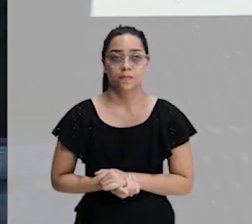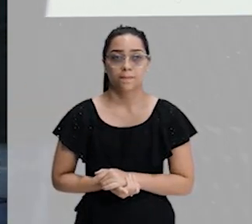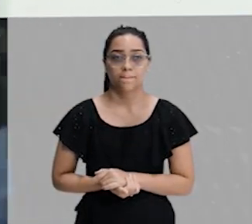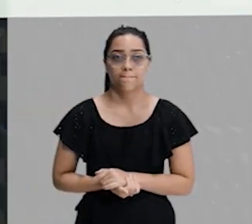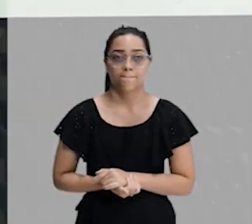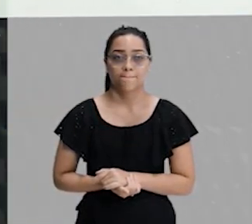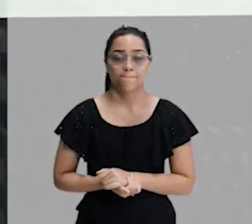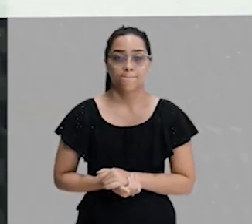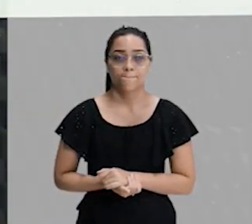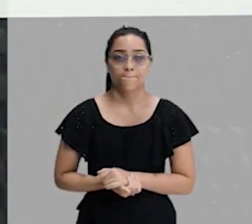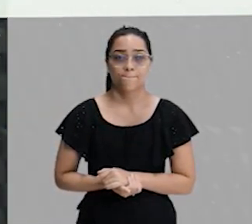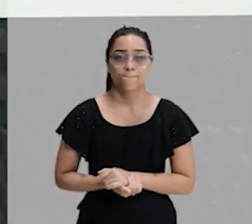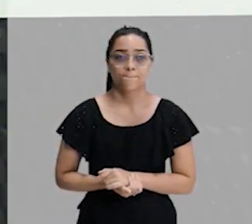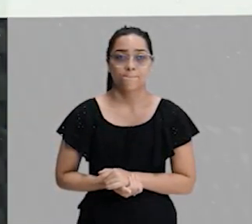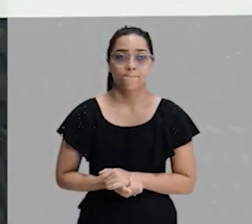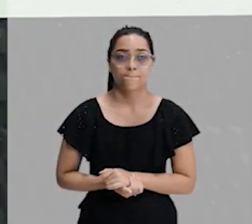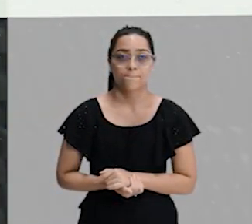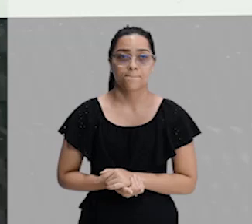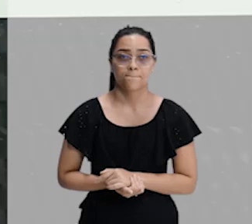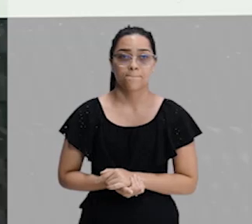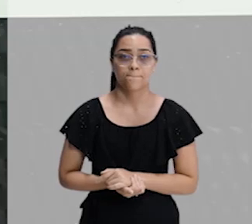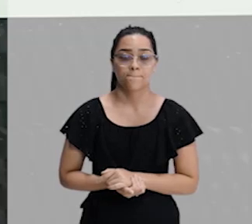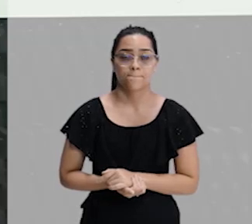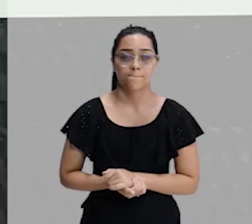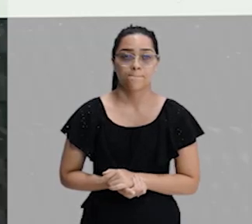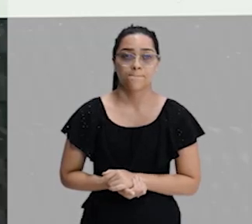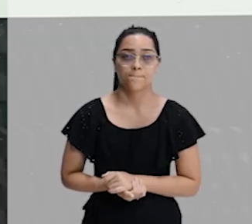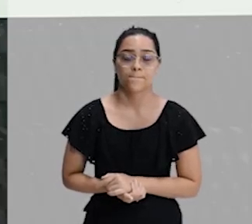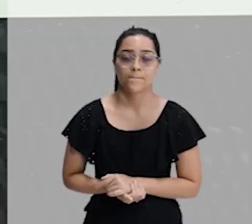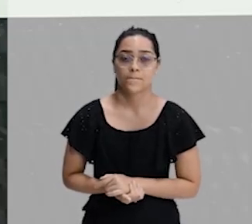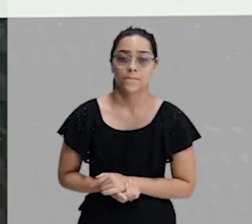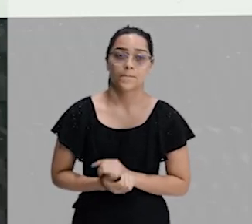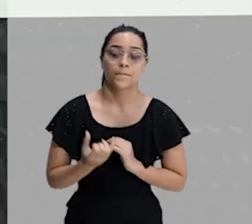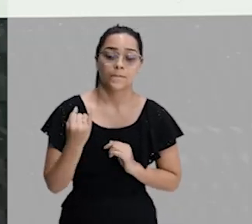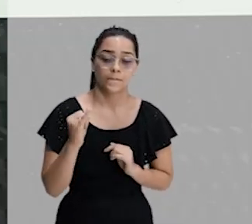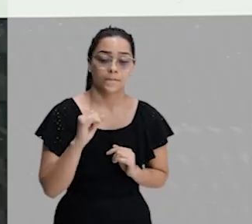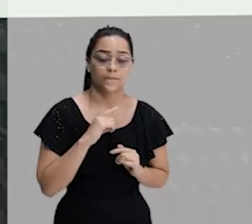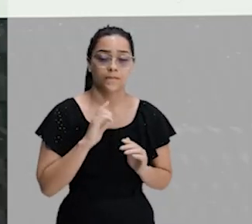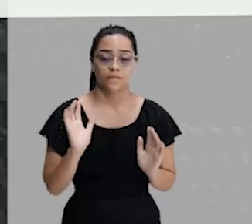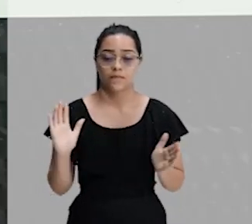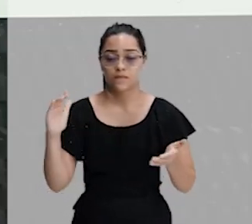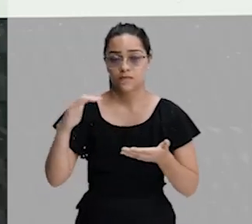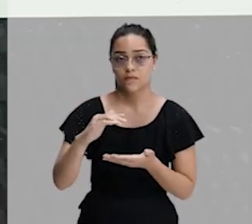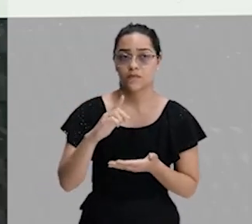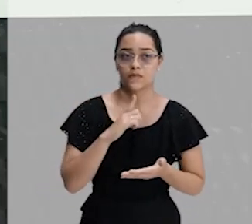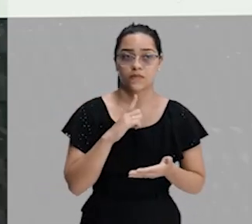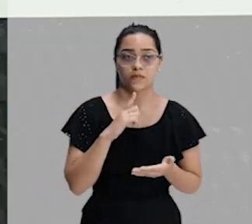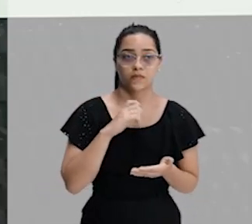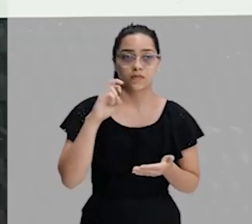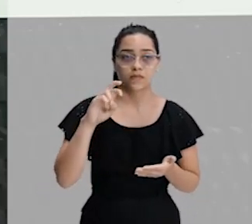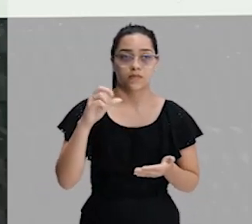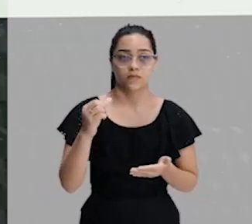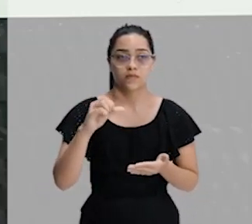1 metro cúbico equivale a 1.000 litros. Tá? Então, pessoal, se nesse recipiente você tem